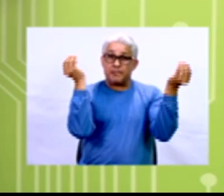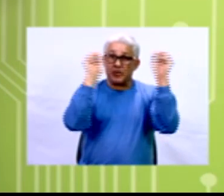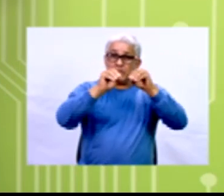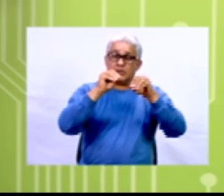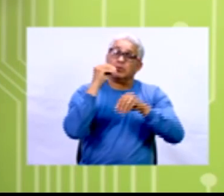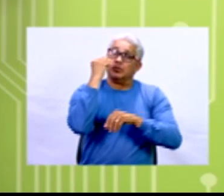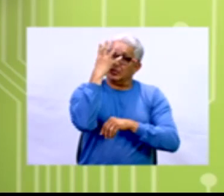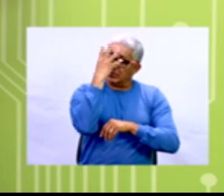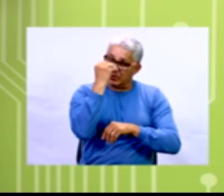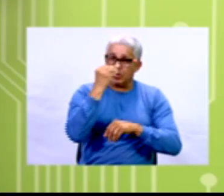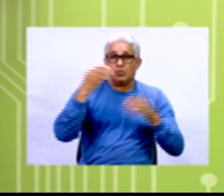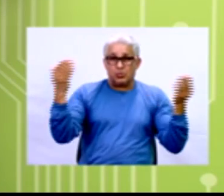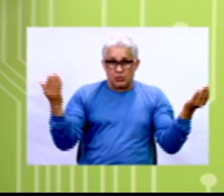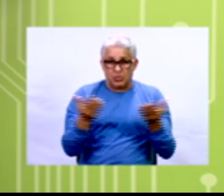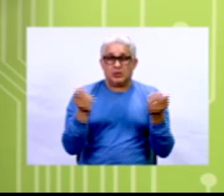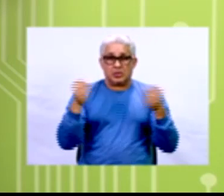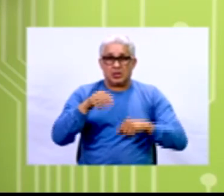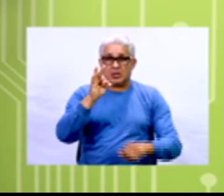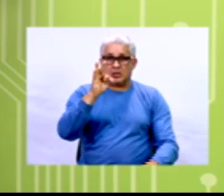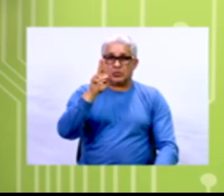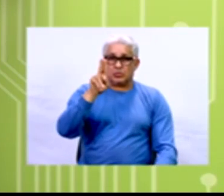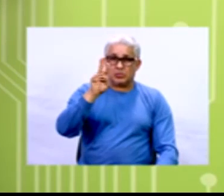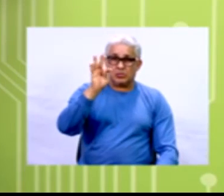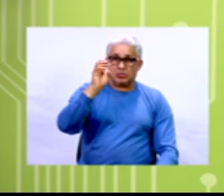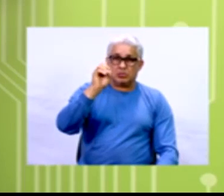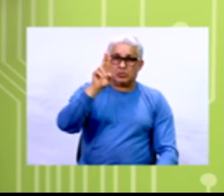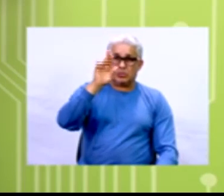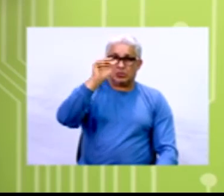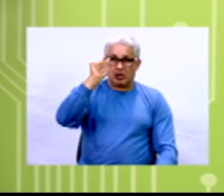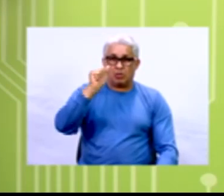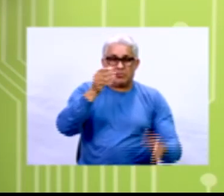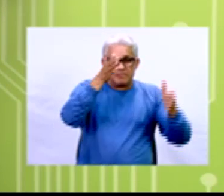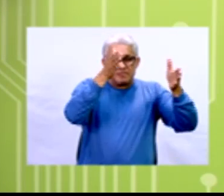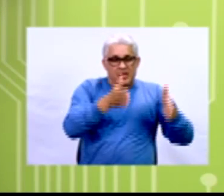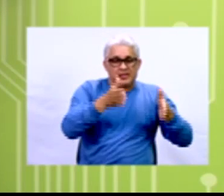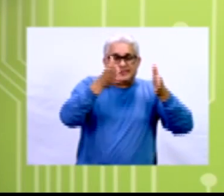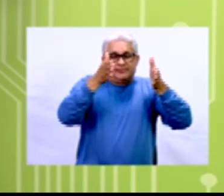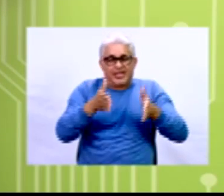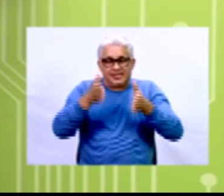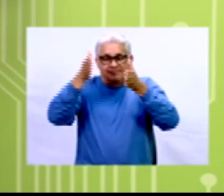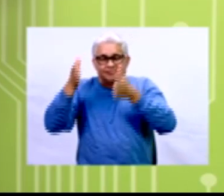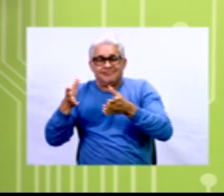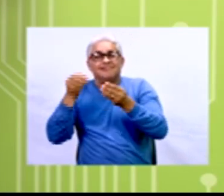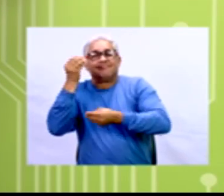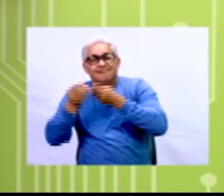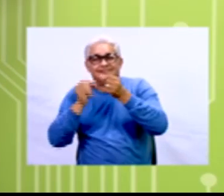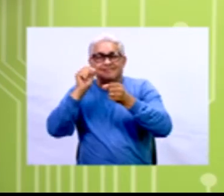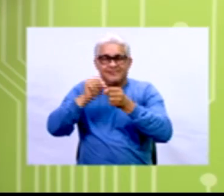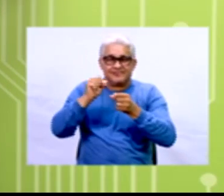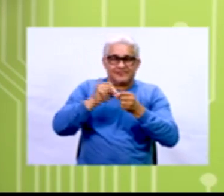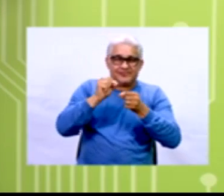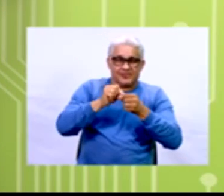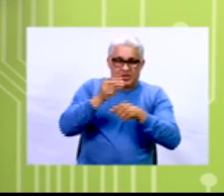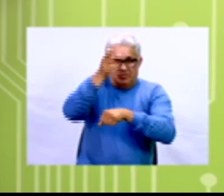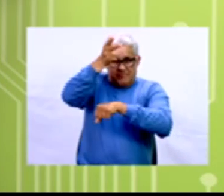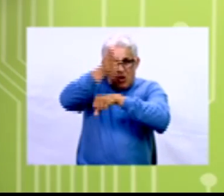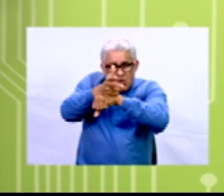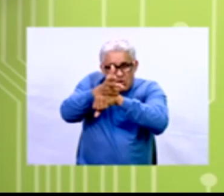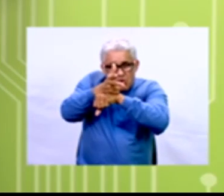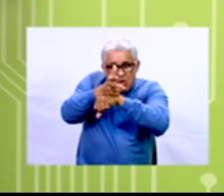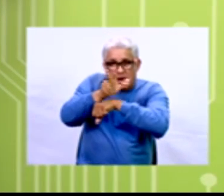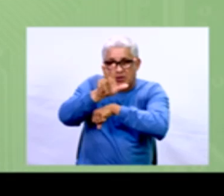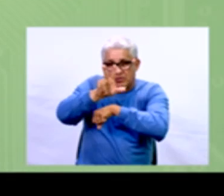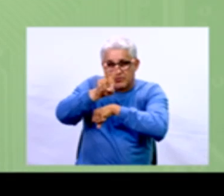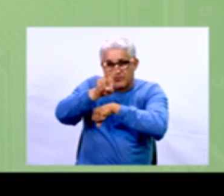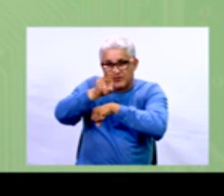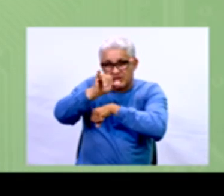dia você grava um tutorial mostrando passo a passo como é feito isso. Então ele é filmado, né? Um vídeo.